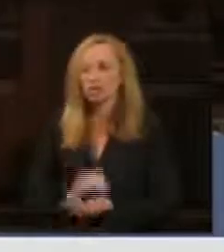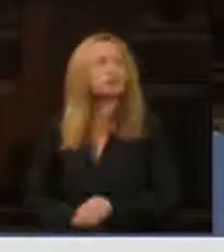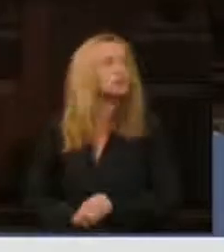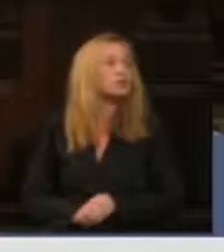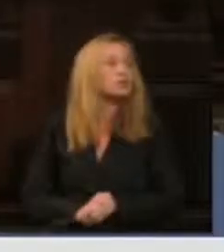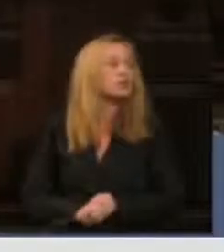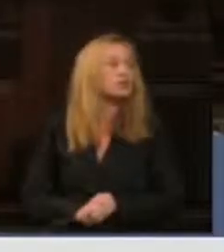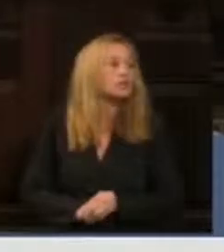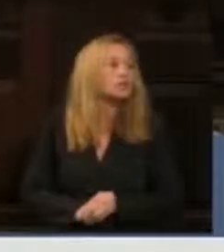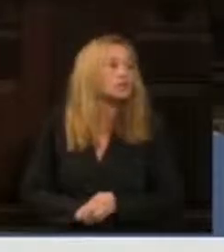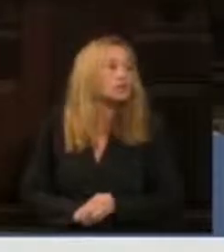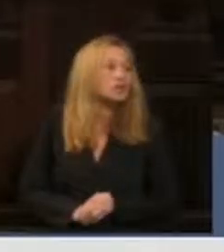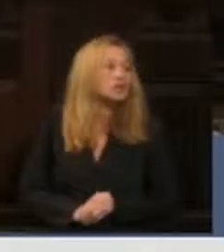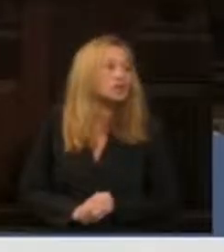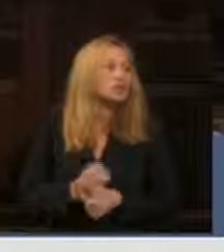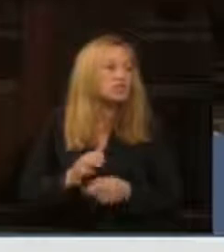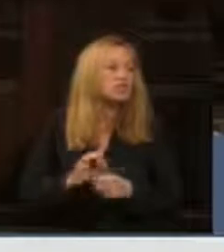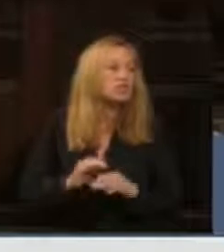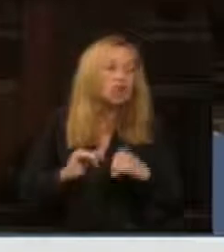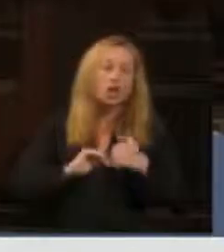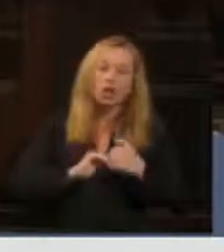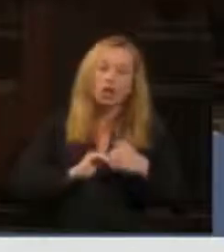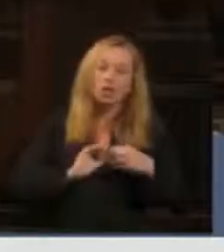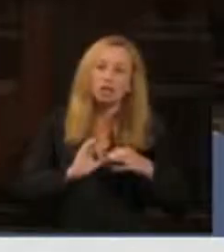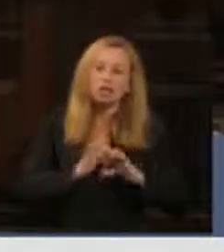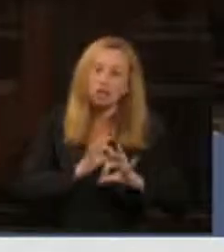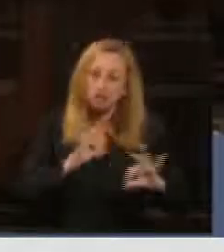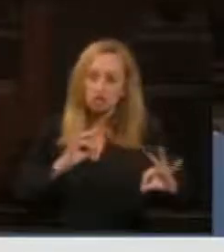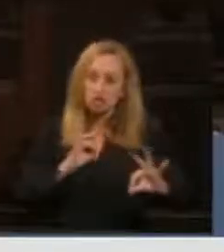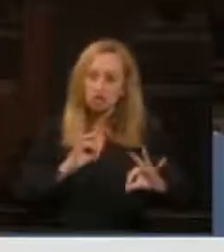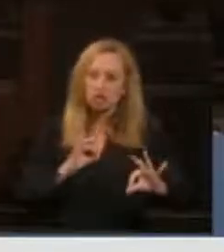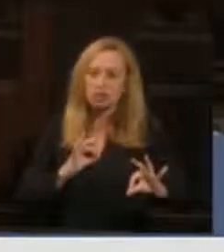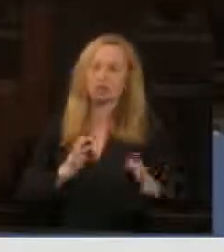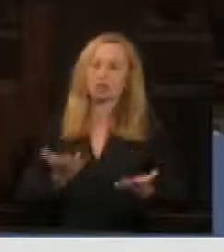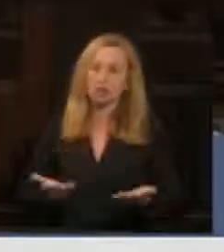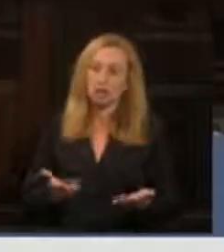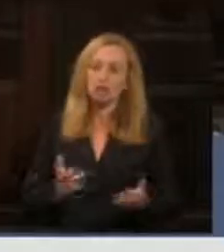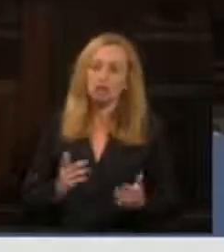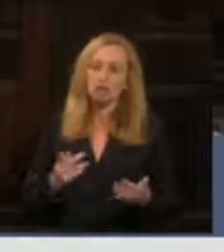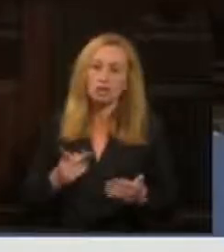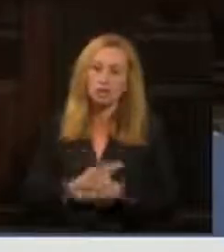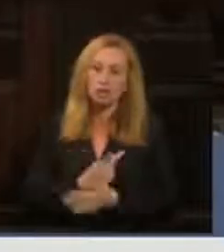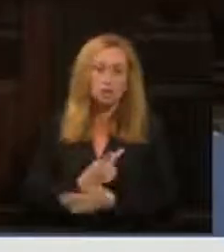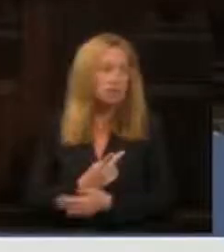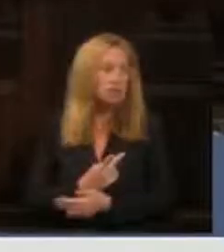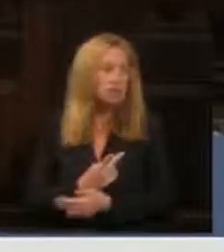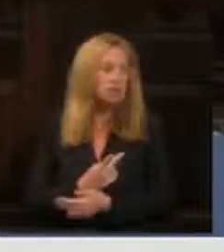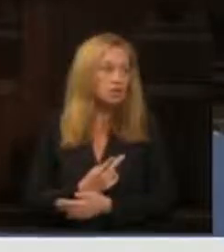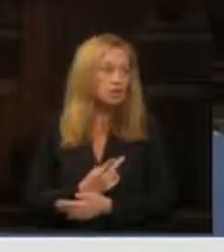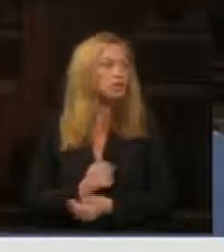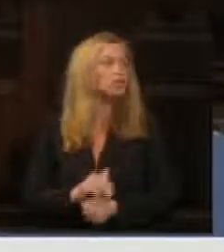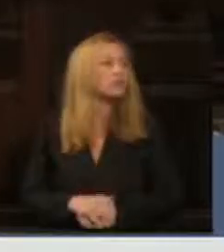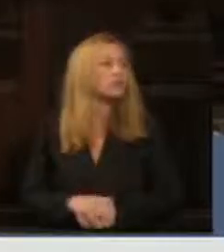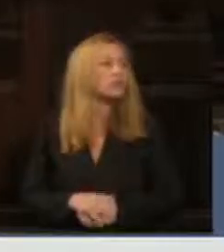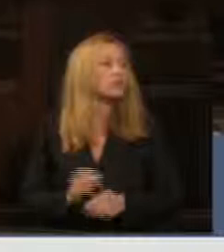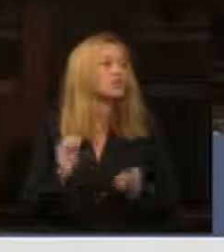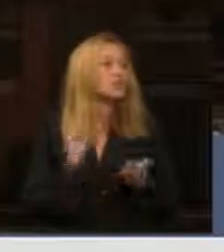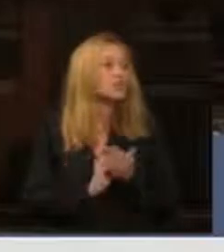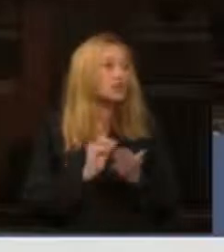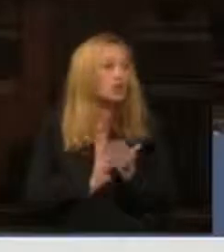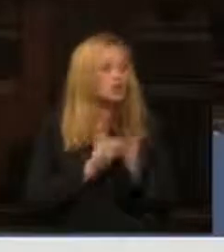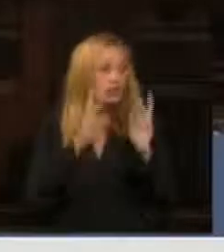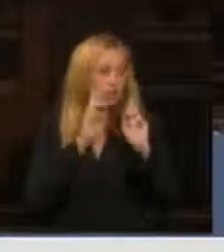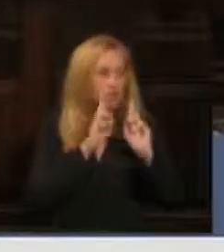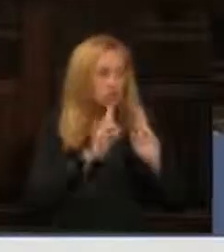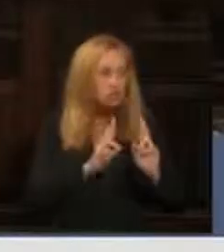muito contundente no que diz respeito à violência letal, inclusive no que diz respeito às políticas